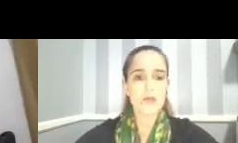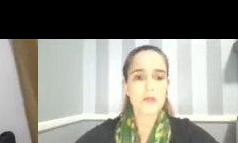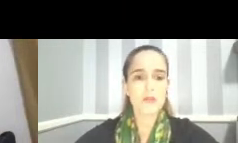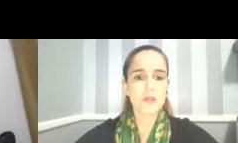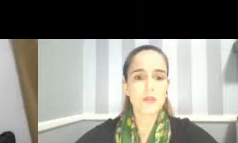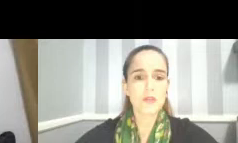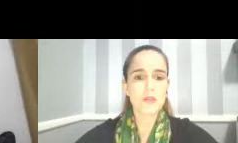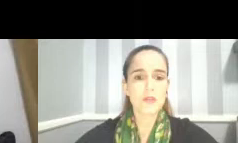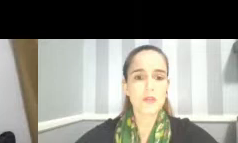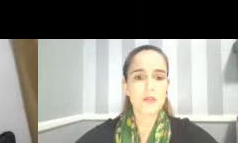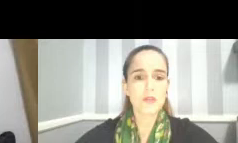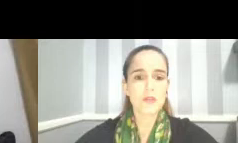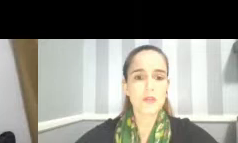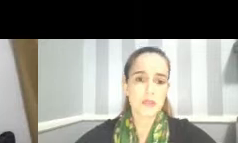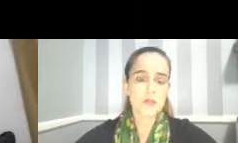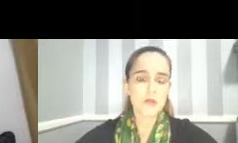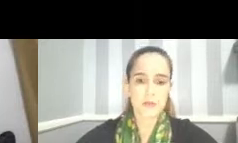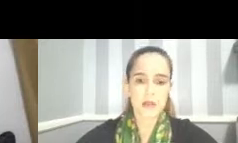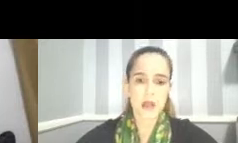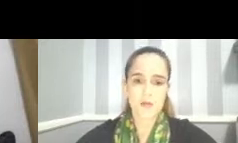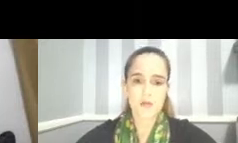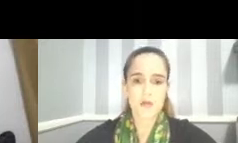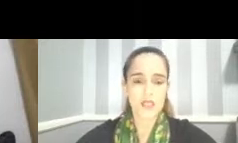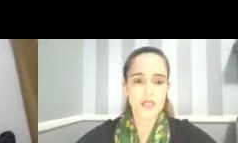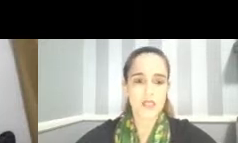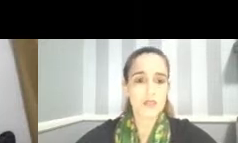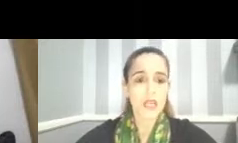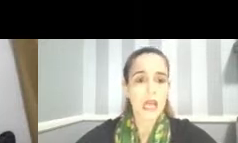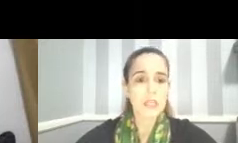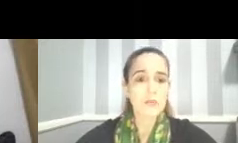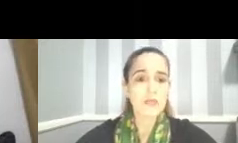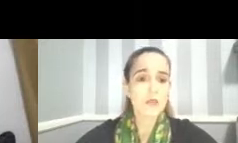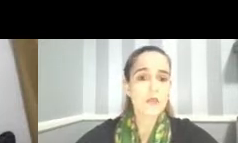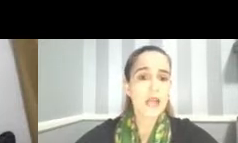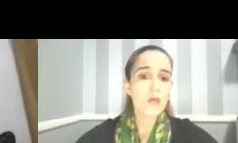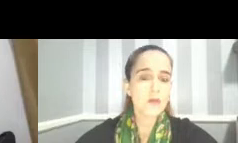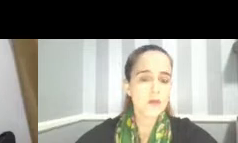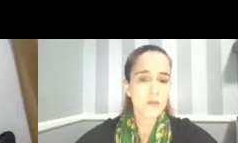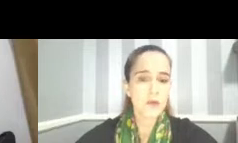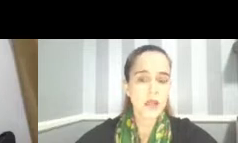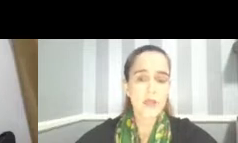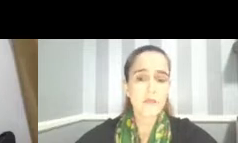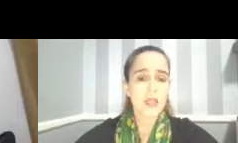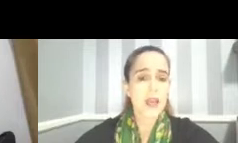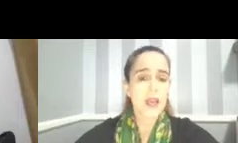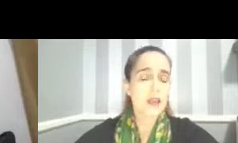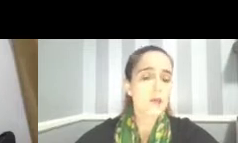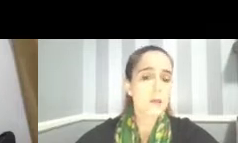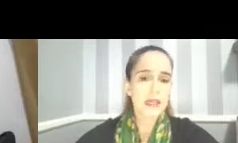conversamos sobre o uso de máscaras para não se contaminar com o Covid, a gente precisa usar luvas,